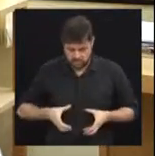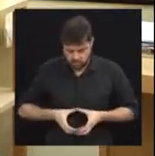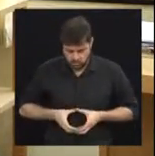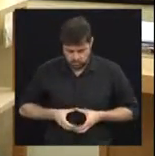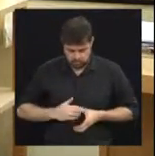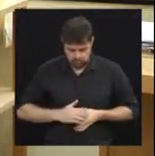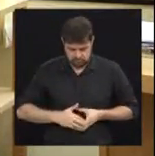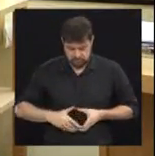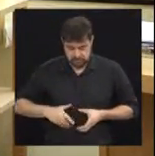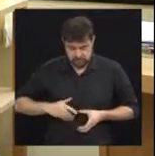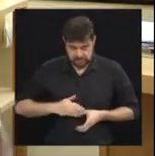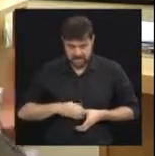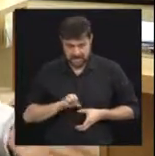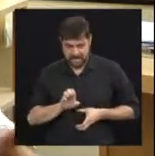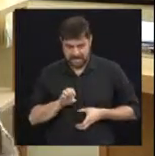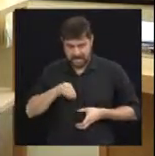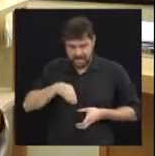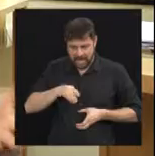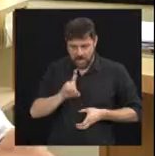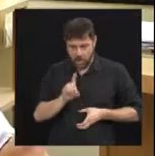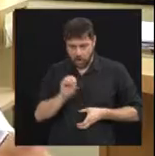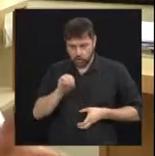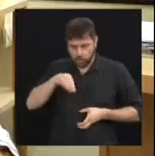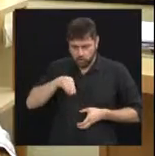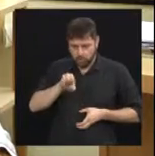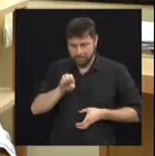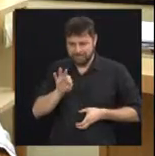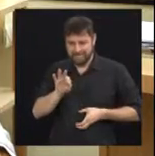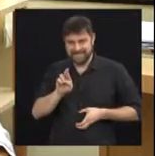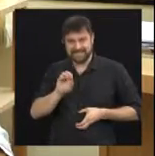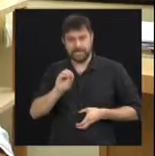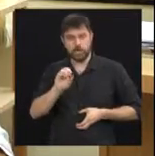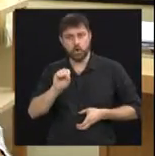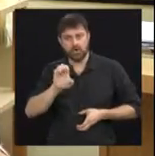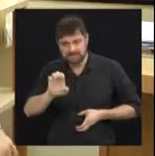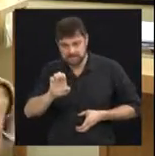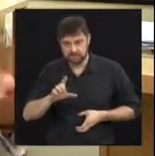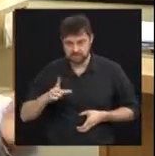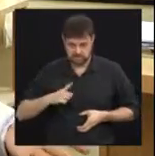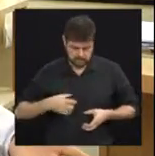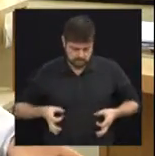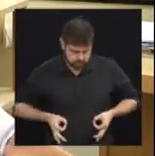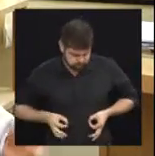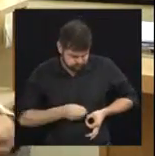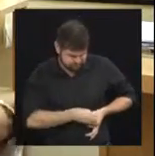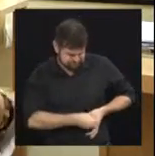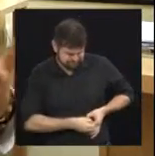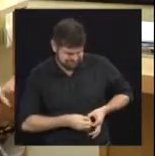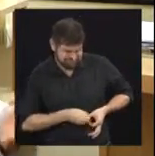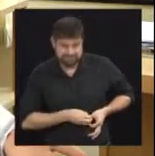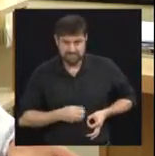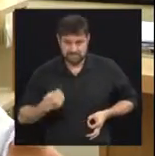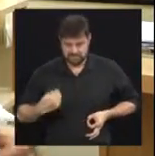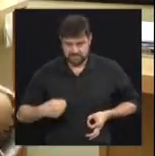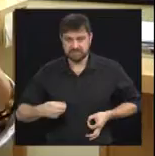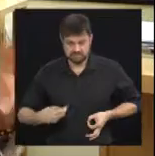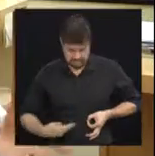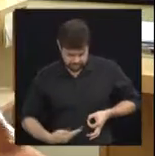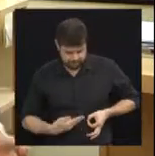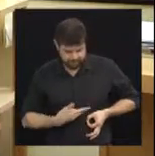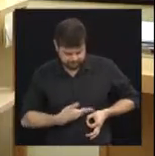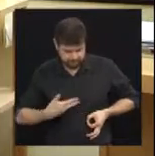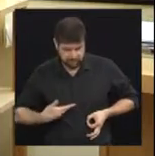endometriose. Não é necessário que seja realizada sempre, mas quando tem alguns cistos muito volumosos, em algumas situações,